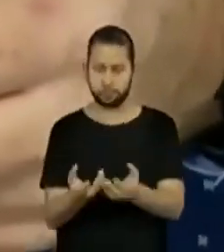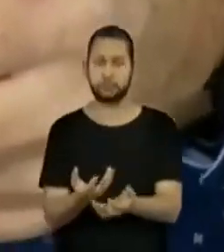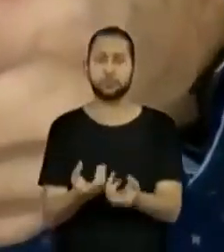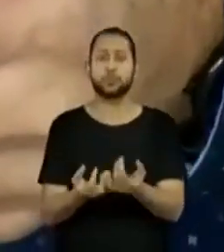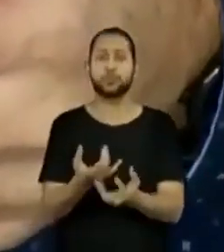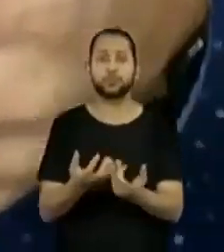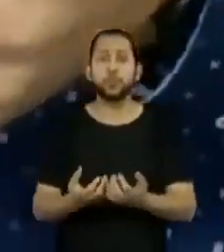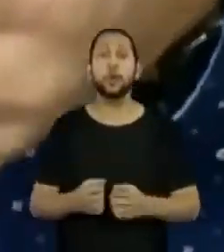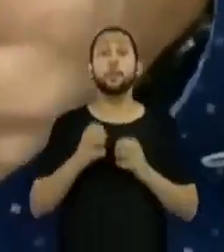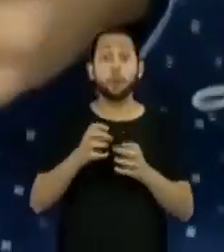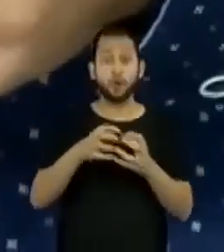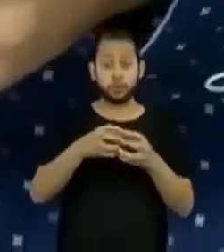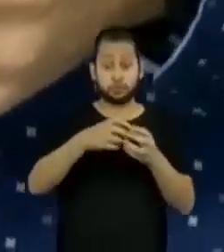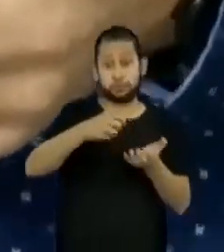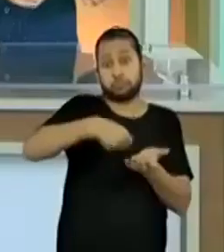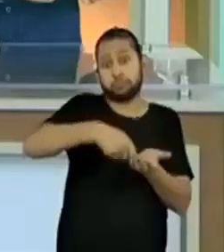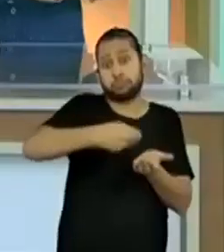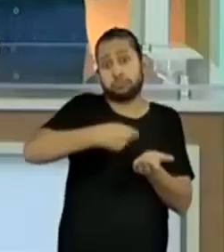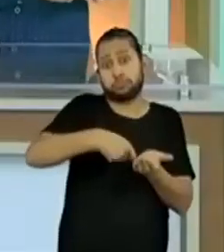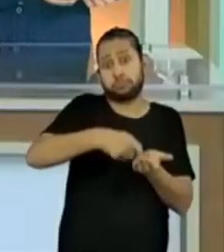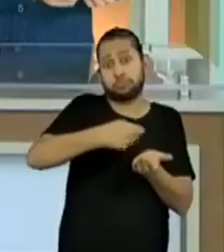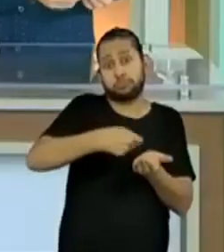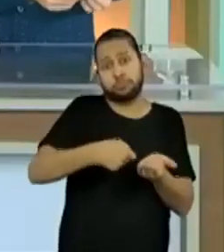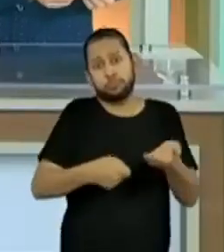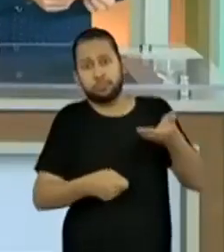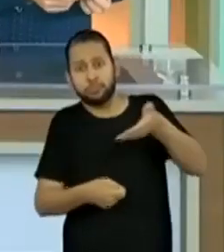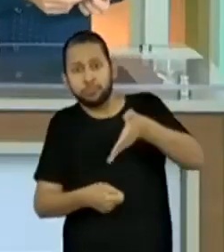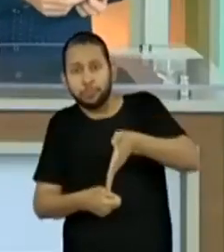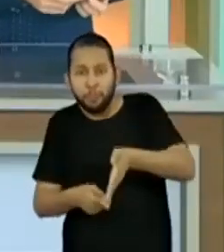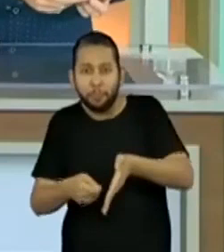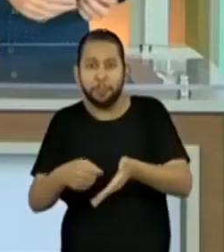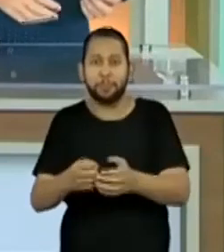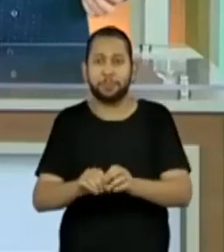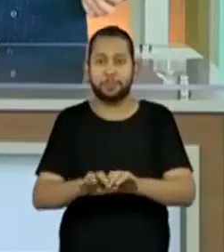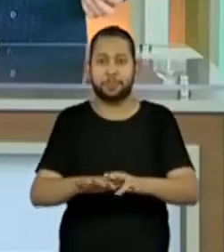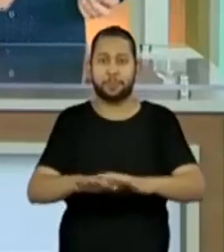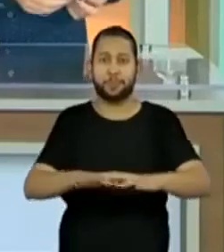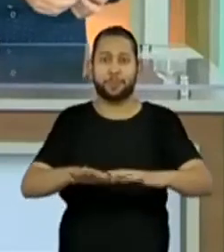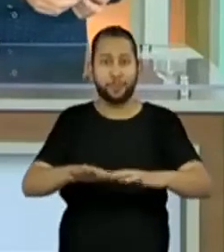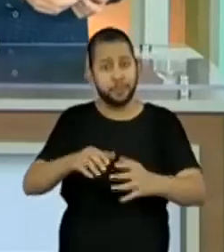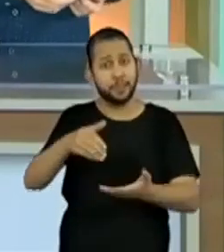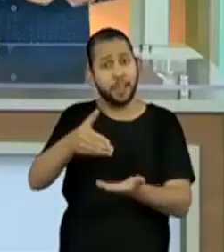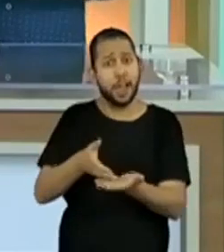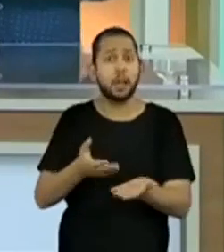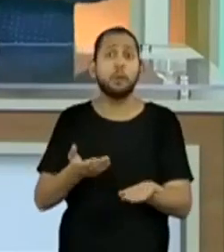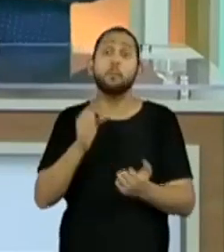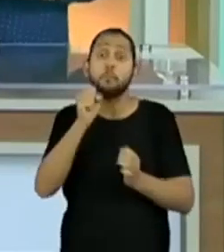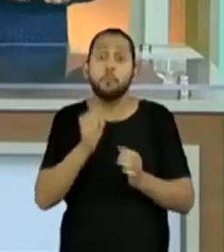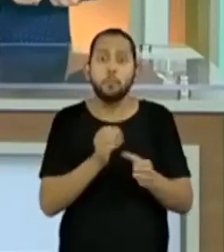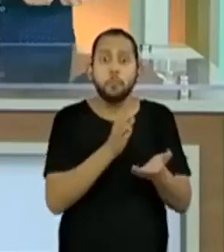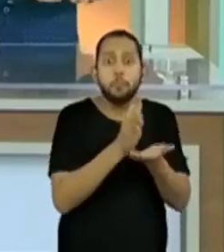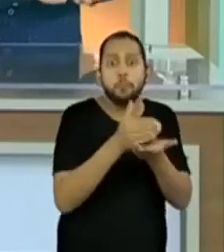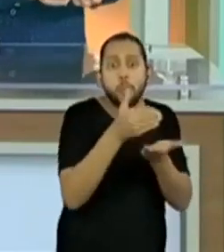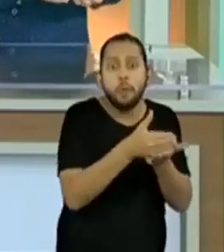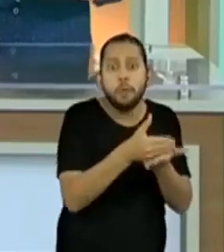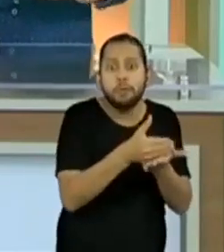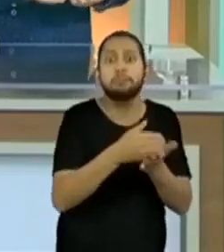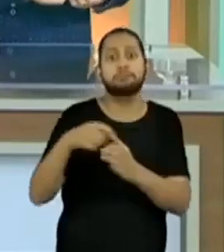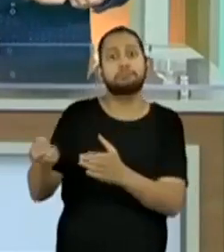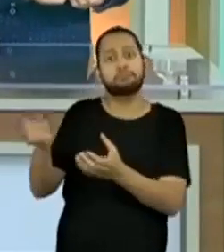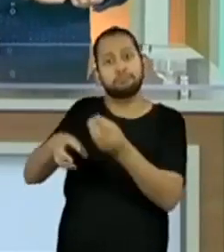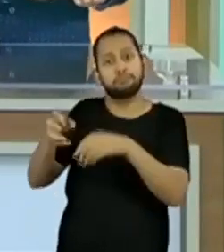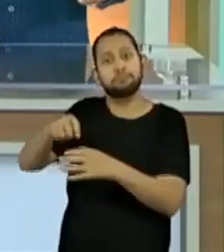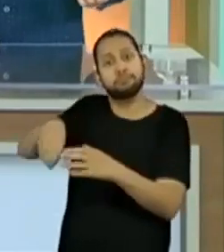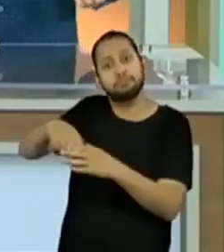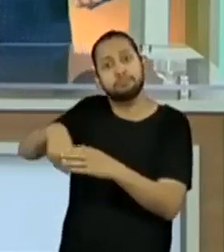ovo mexido. Ele também faz parte de receitas, né, como o bolo, certo? Ora, da onde